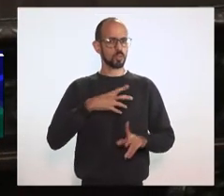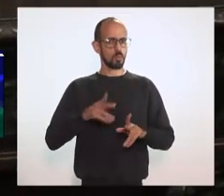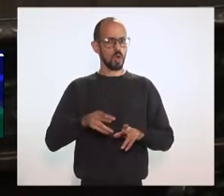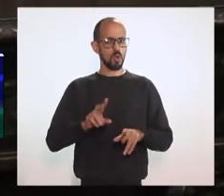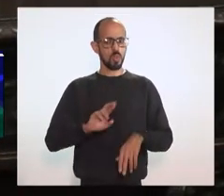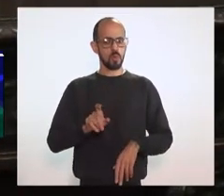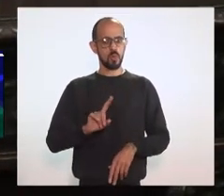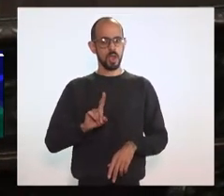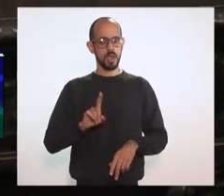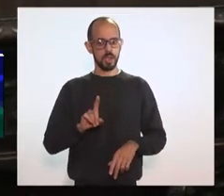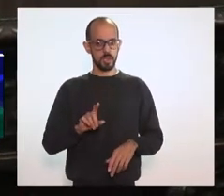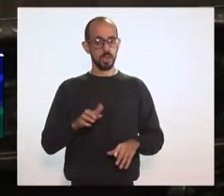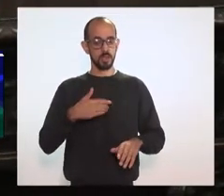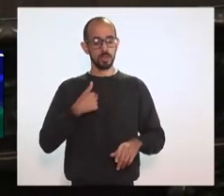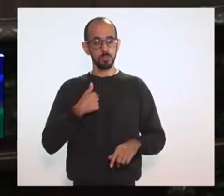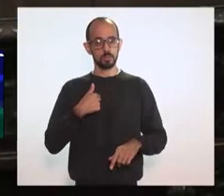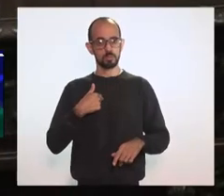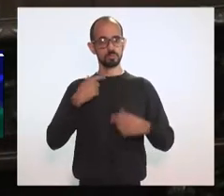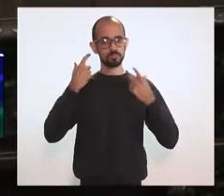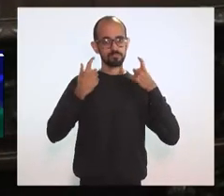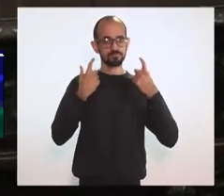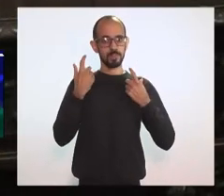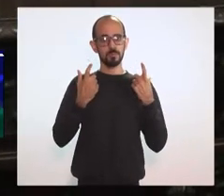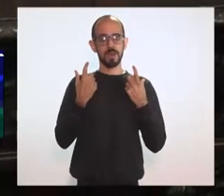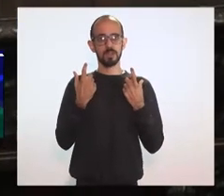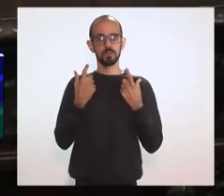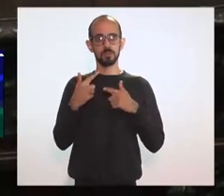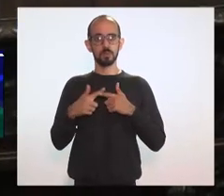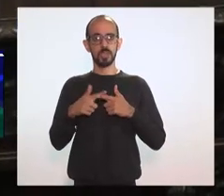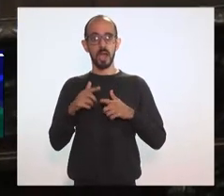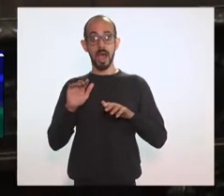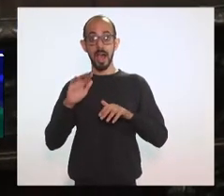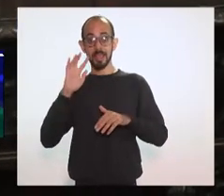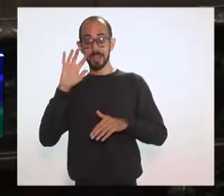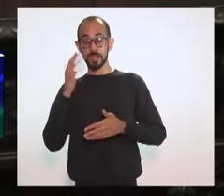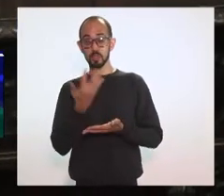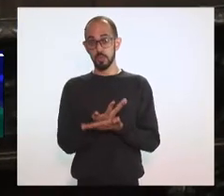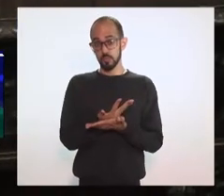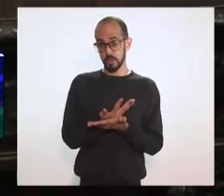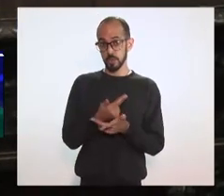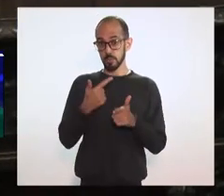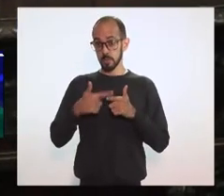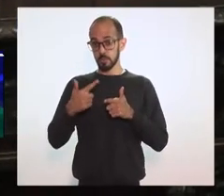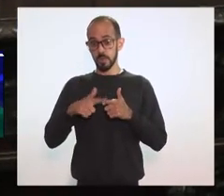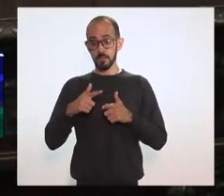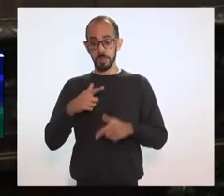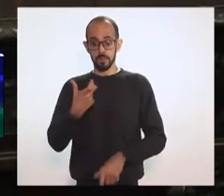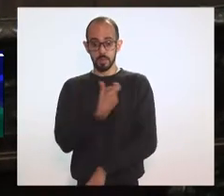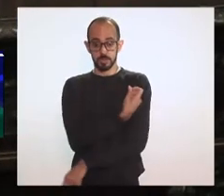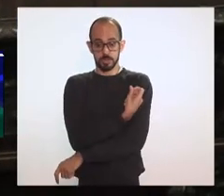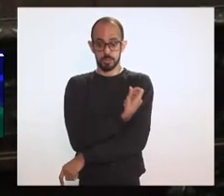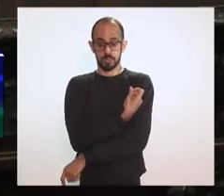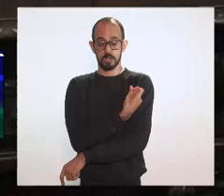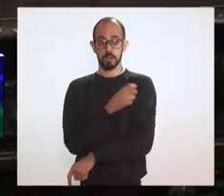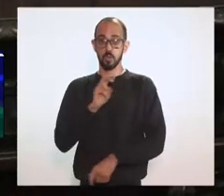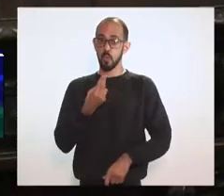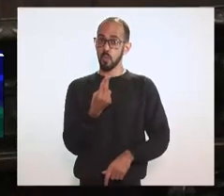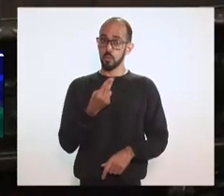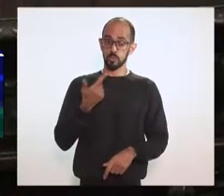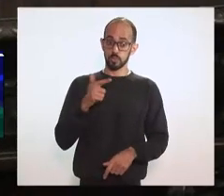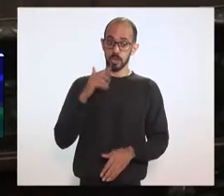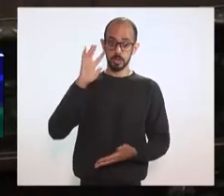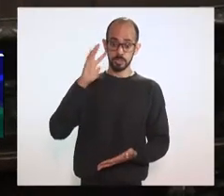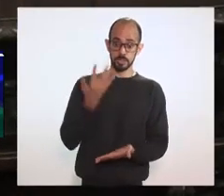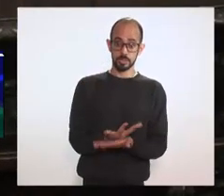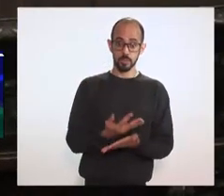é preocupante que, enquanto não se resolve a questão da vacina, enquanto não se toma uma decisão assertiva, que eu